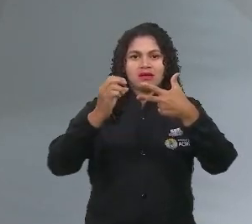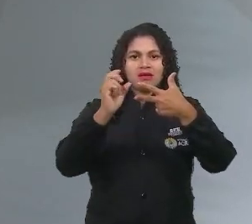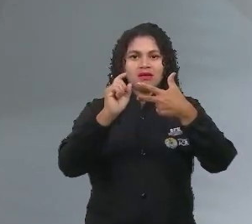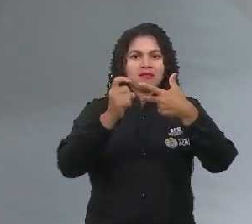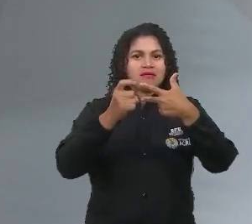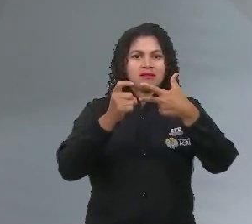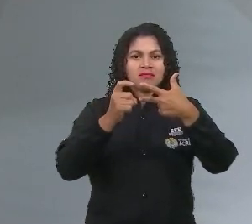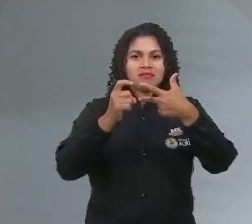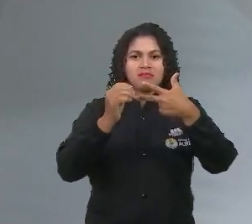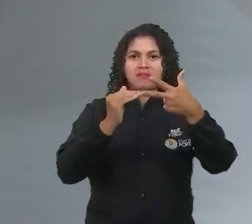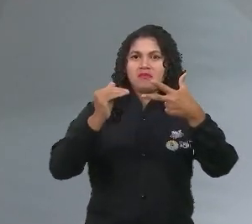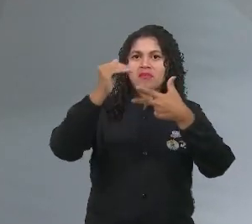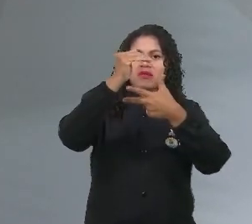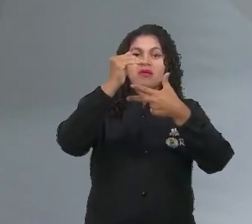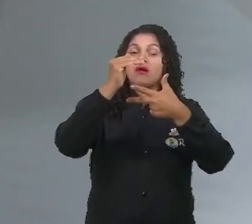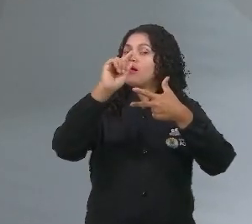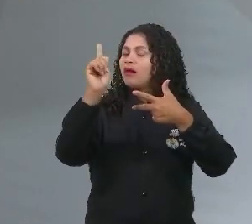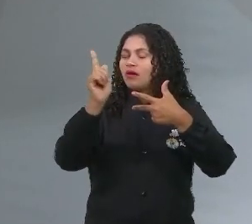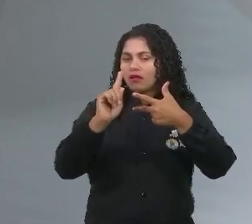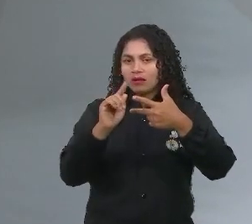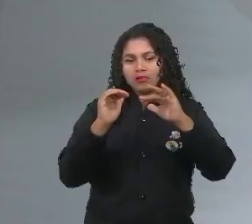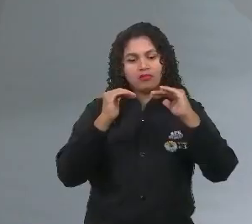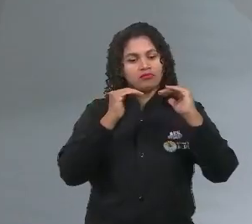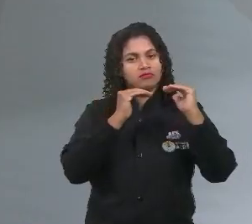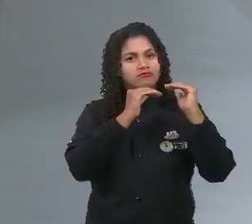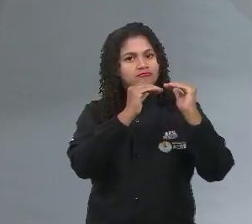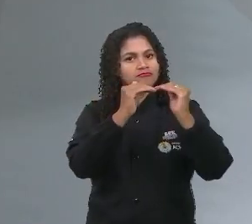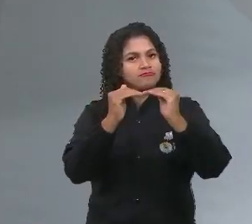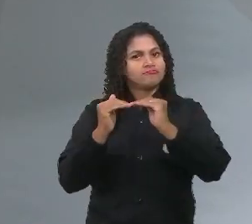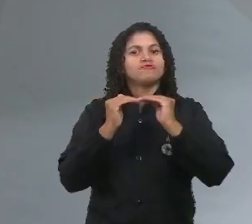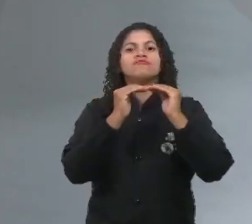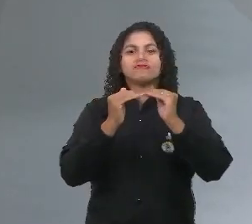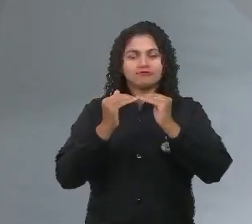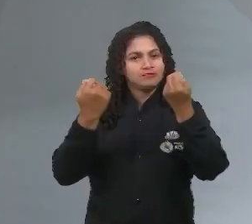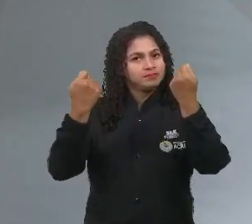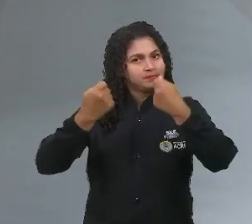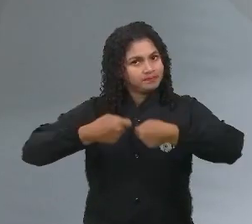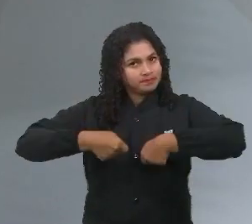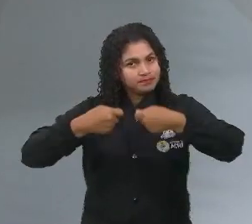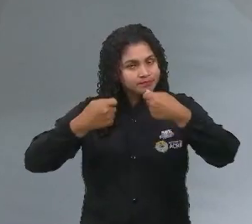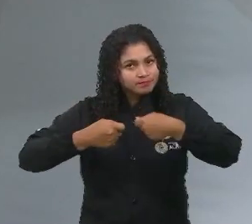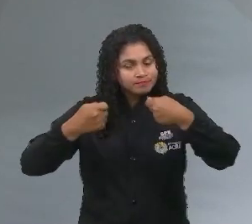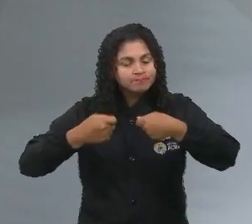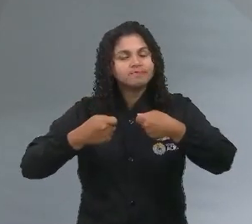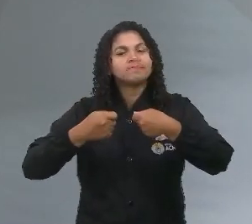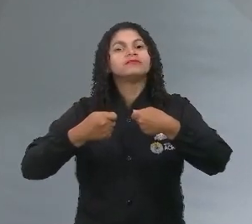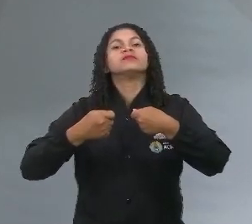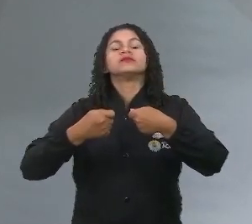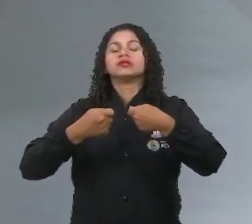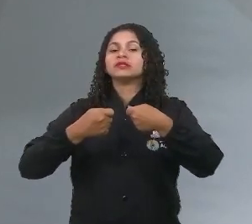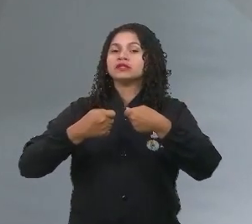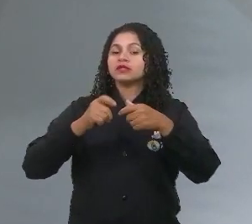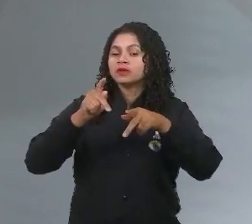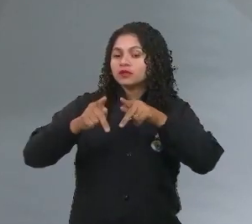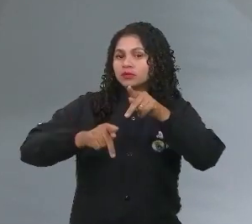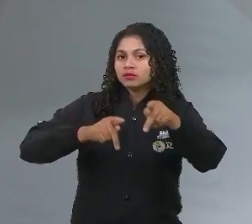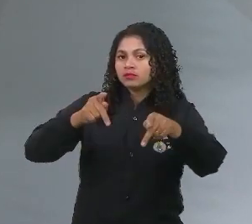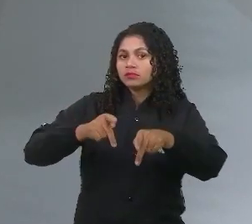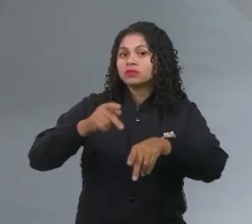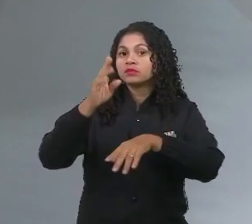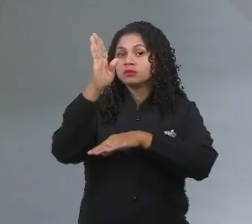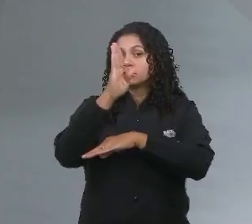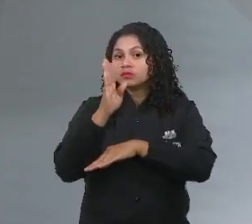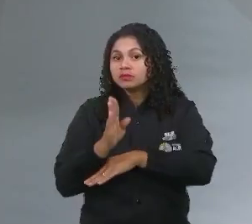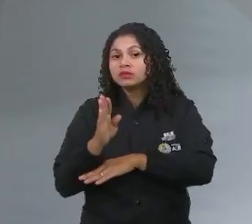ele seja, digamos assim, estabelecido. Então, é necessário conscientizar a população brasileira a